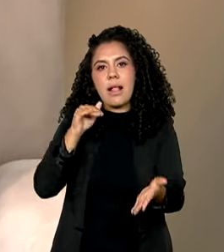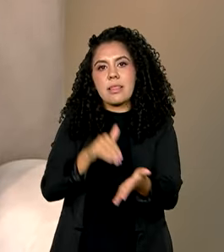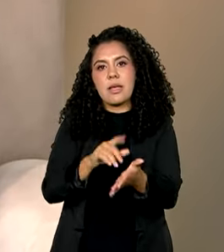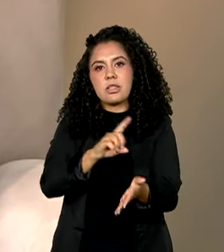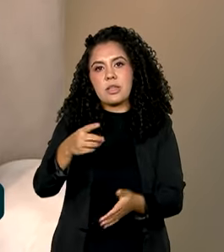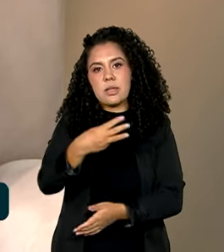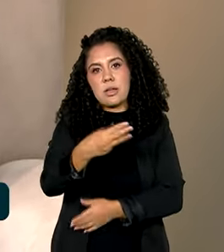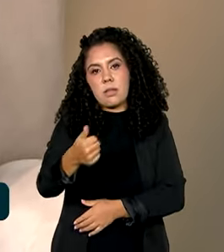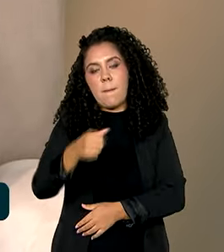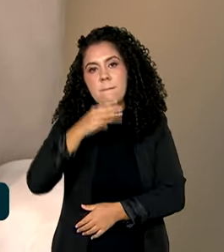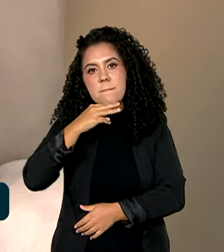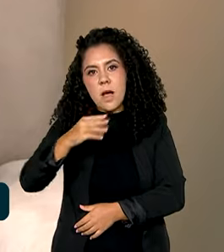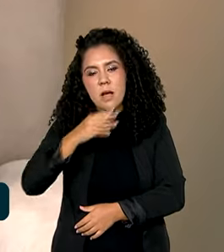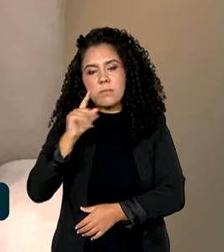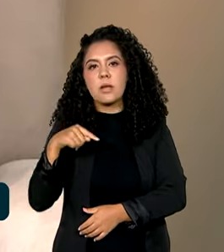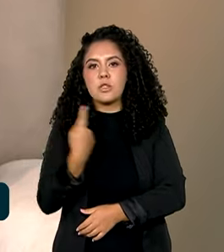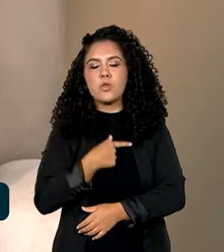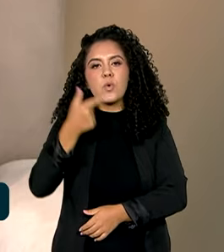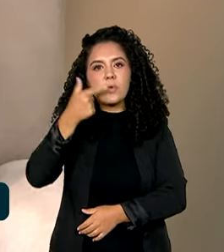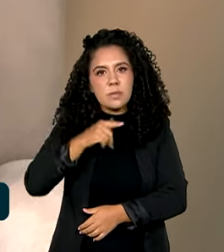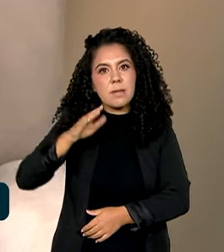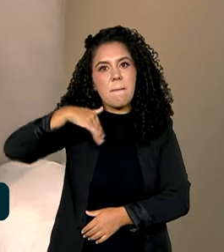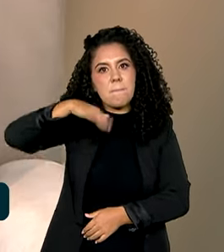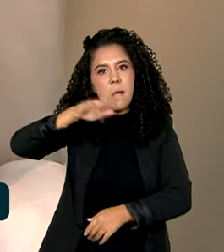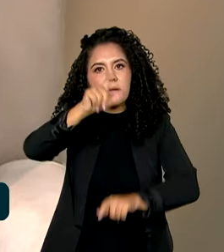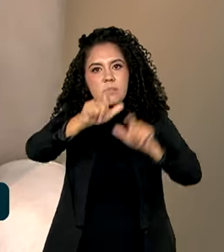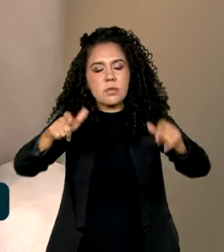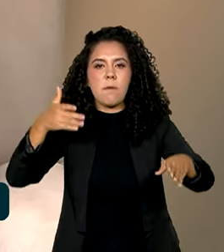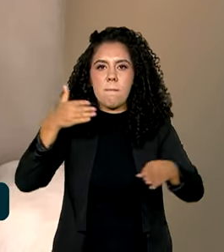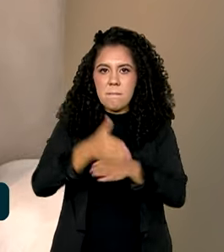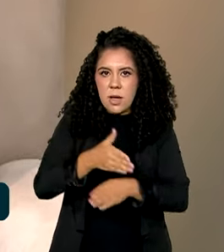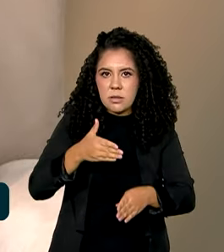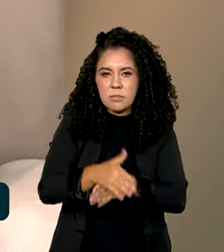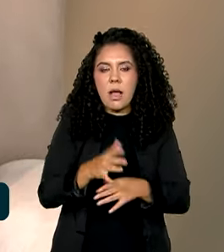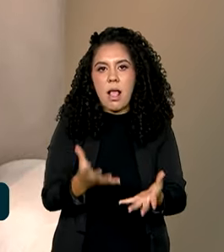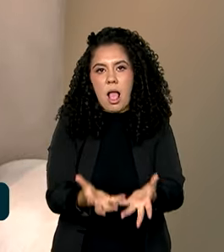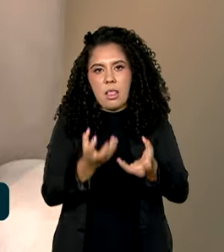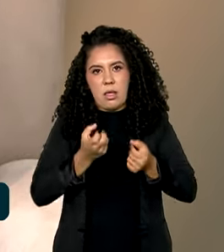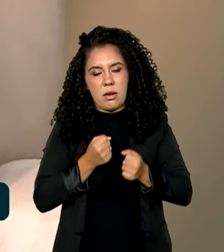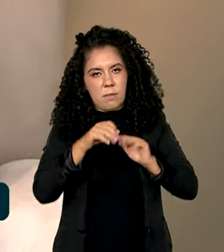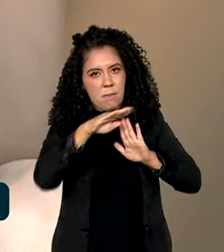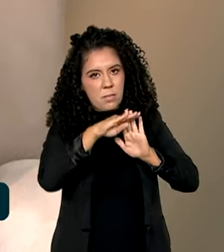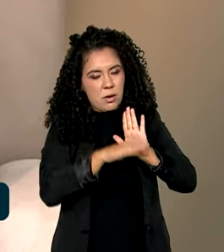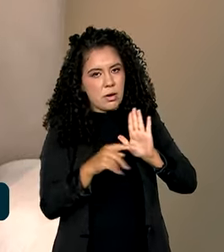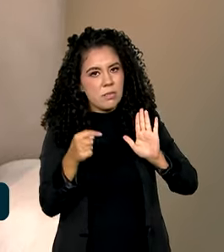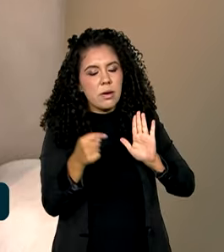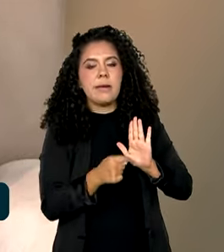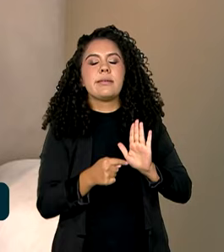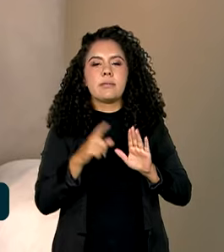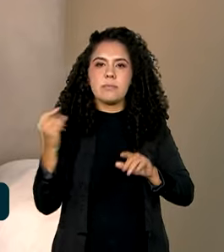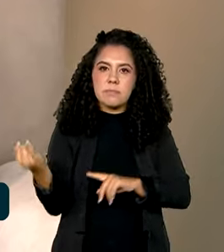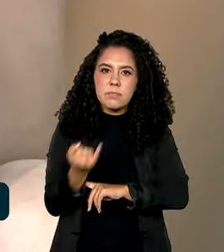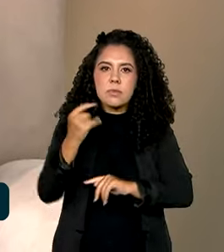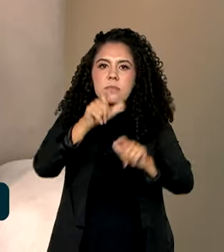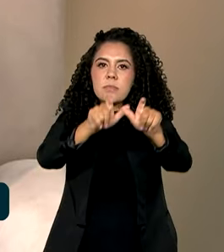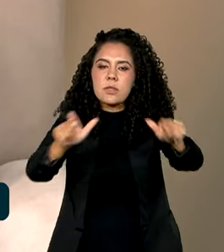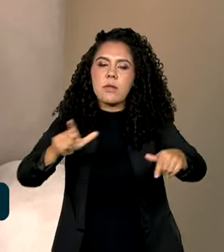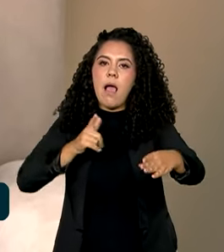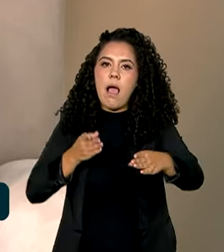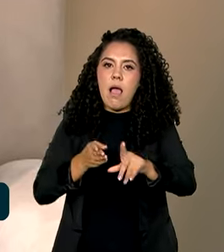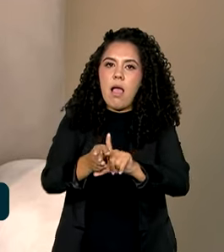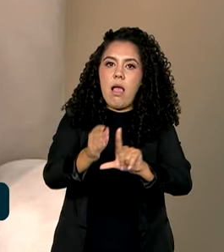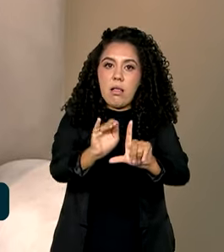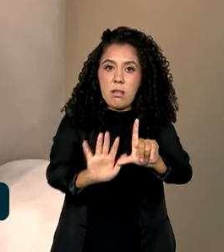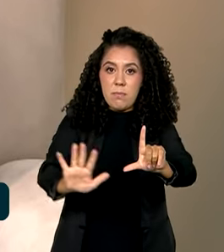gente possa ter aí um volume ainda maior de pessoas alcançadas pelo programa. É importante que as pessoas entrem na plataforma, que